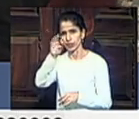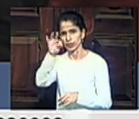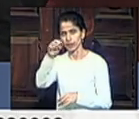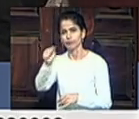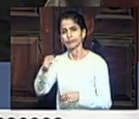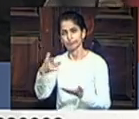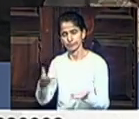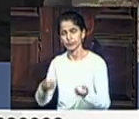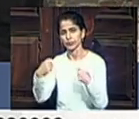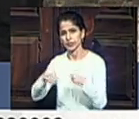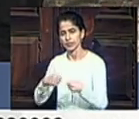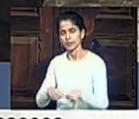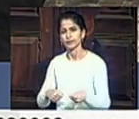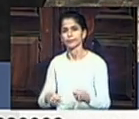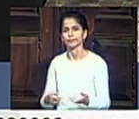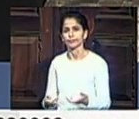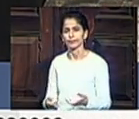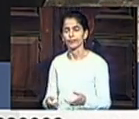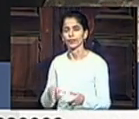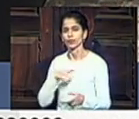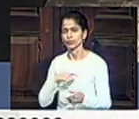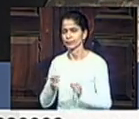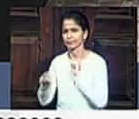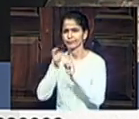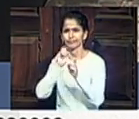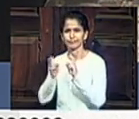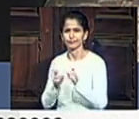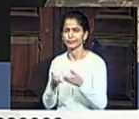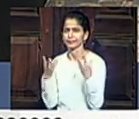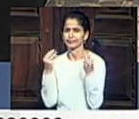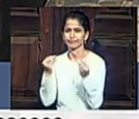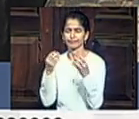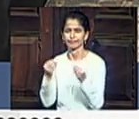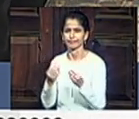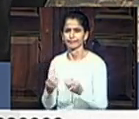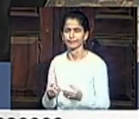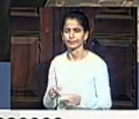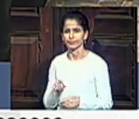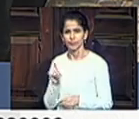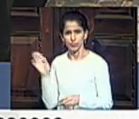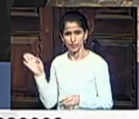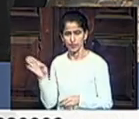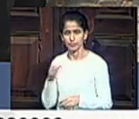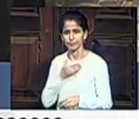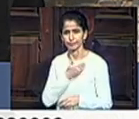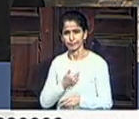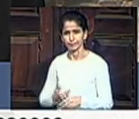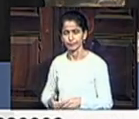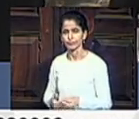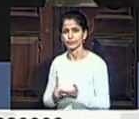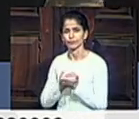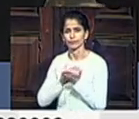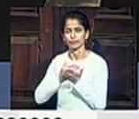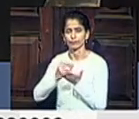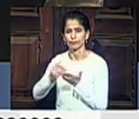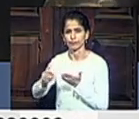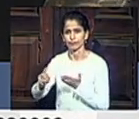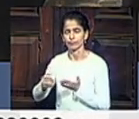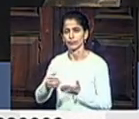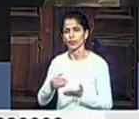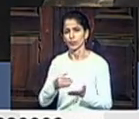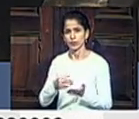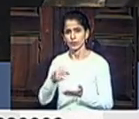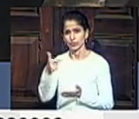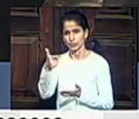que naquela época a grande discussão é que o governo mandava iniciando em 200